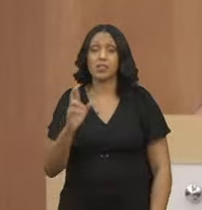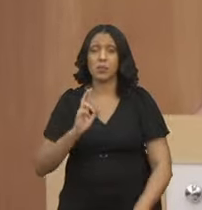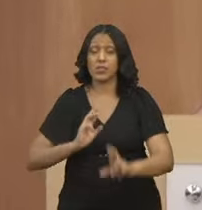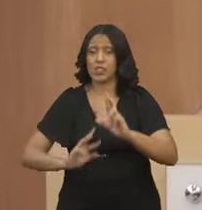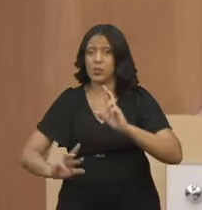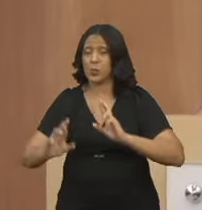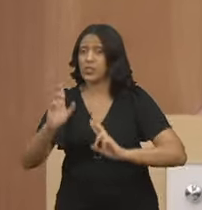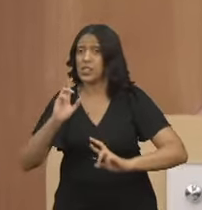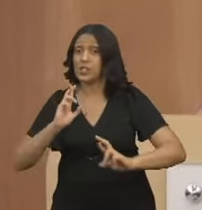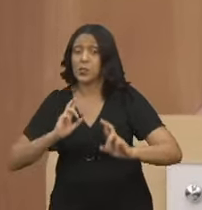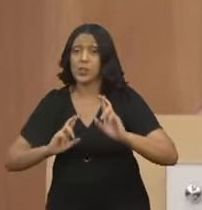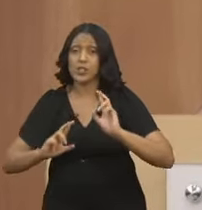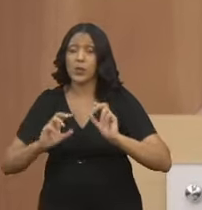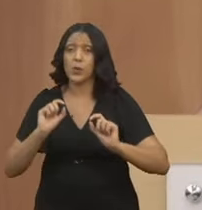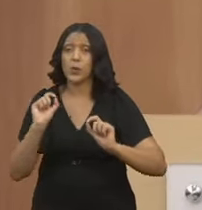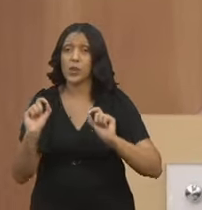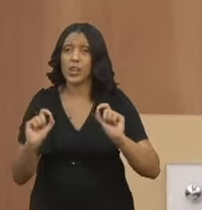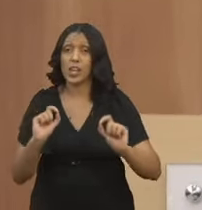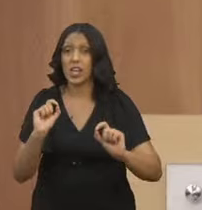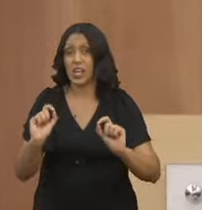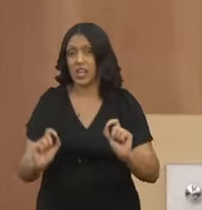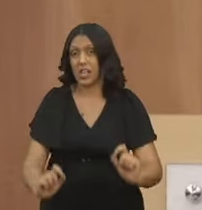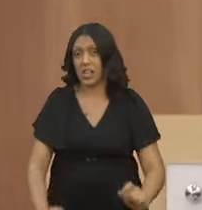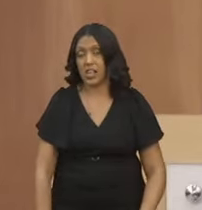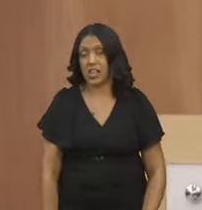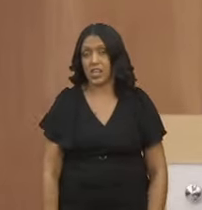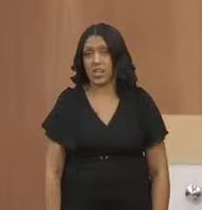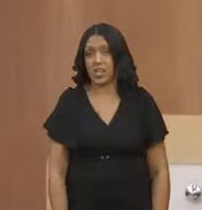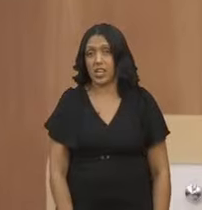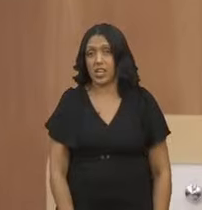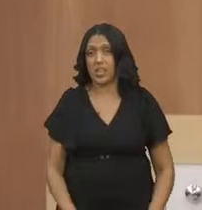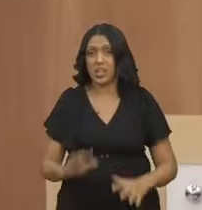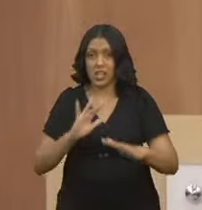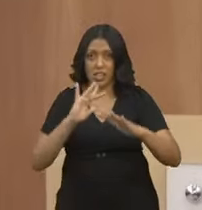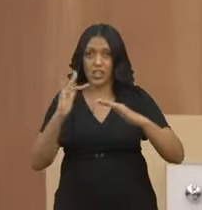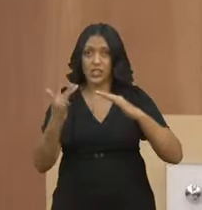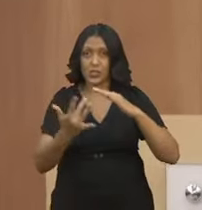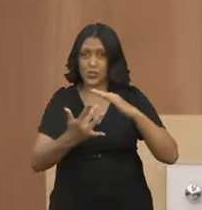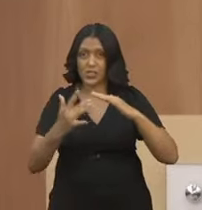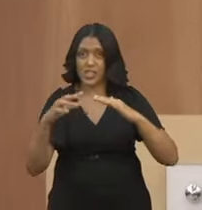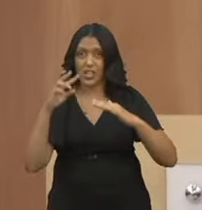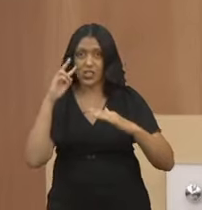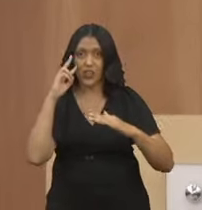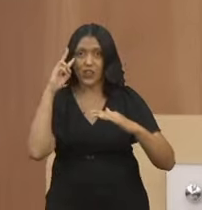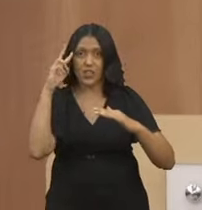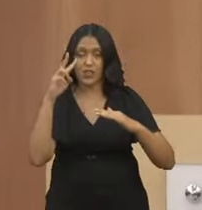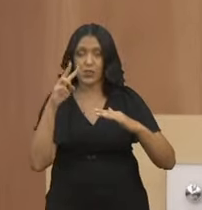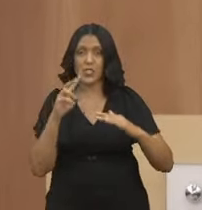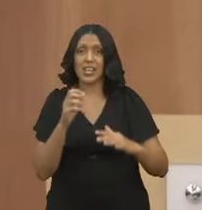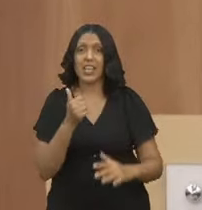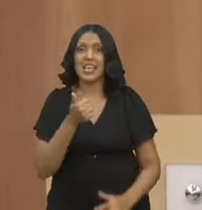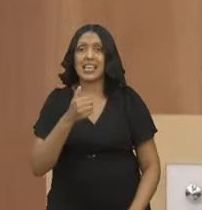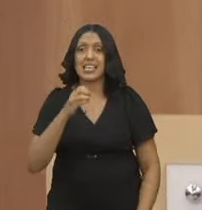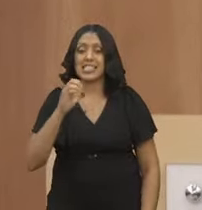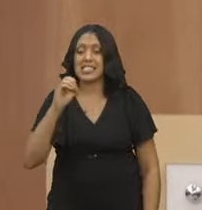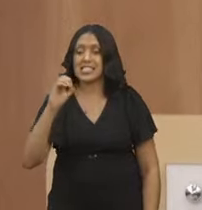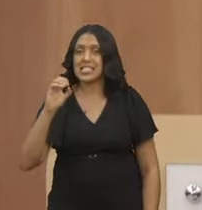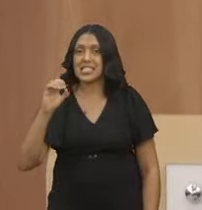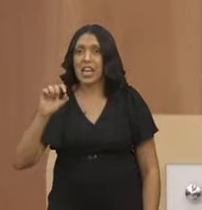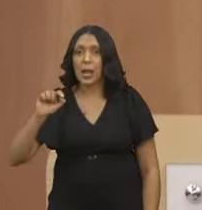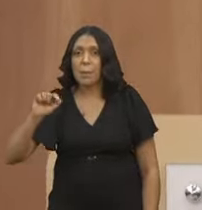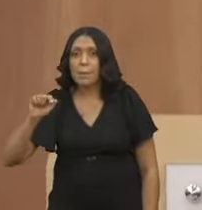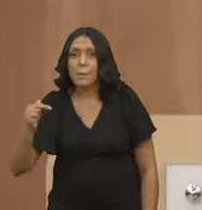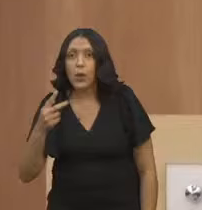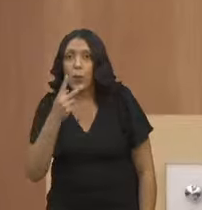Juntos, os 3 vídeos que eu postei sobre a merenda passaram de 100 mil pessoas o alcance. 100 mil pessoas, não são 100 mil